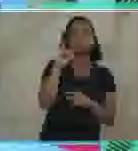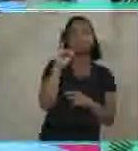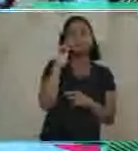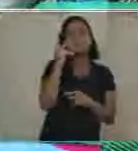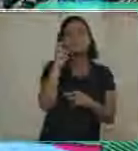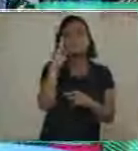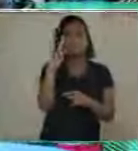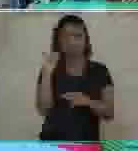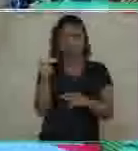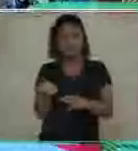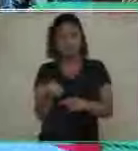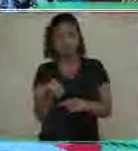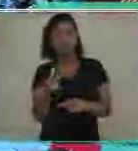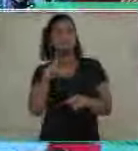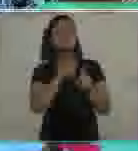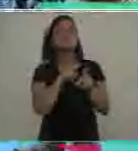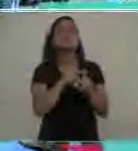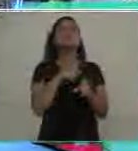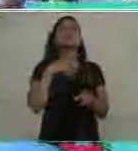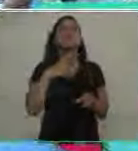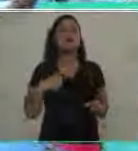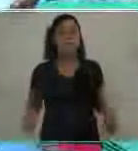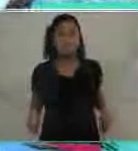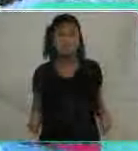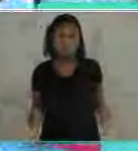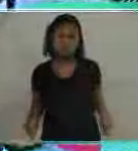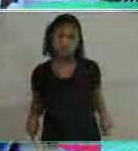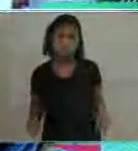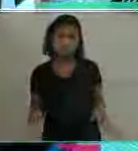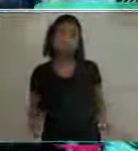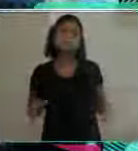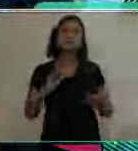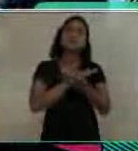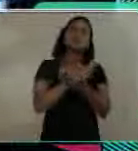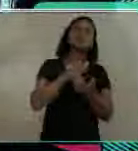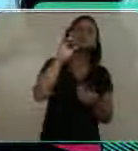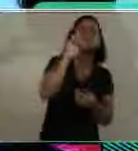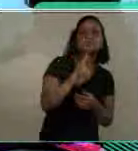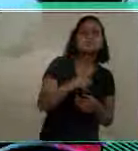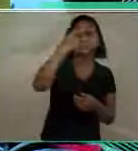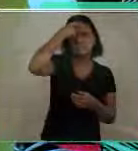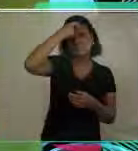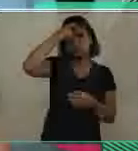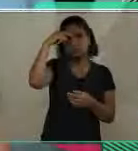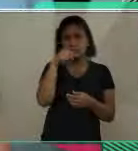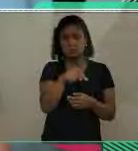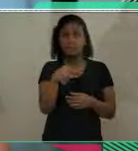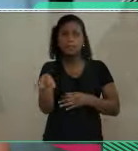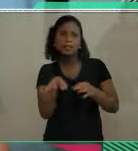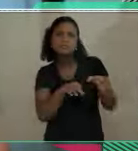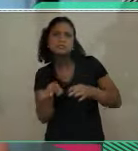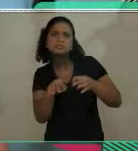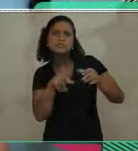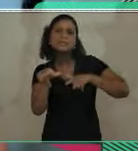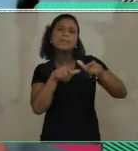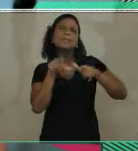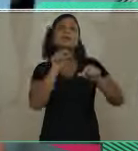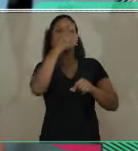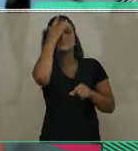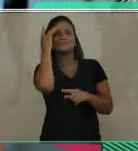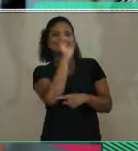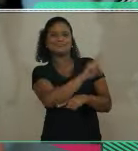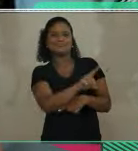com hemiplegia, temos cadeirantes, alguns com deficiência intelectual. A nossa preparação